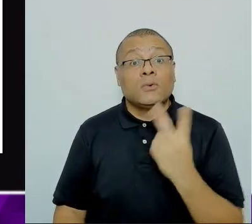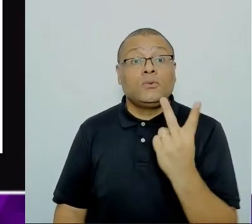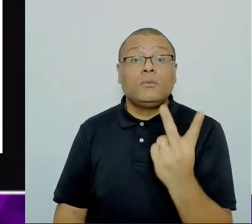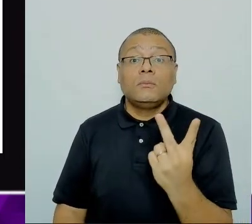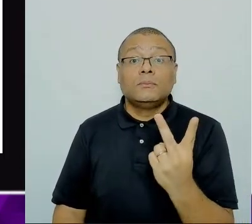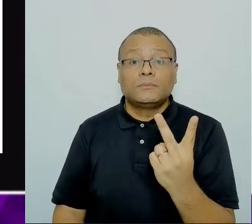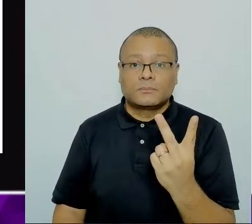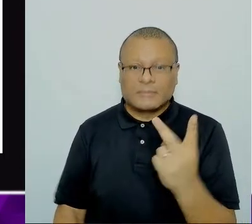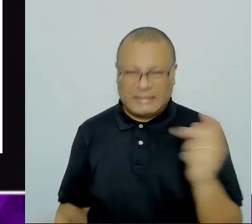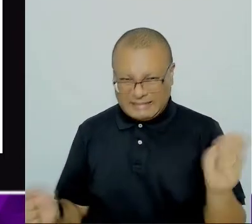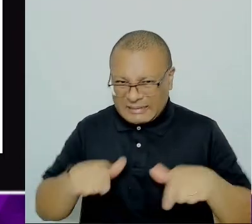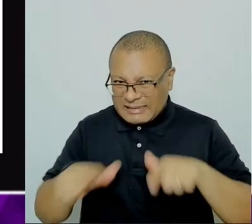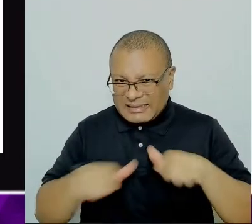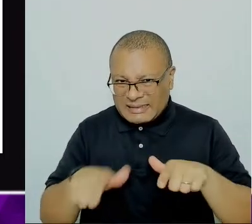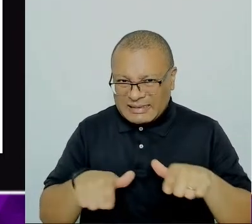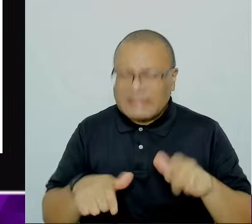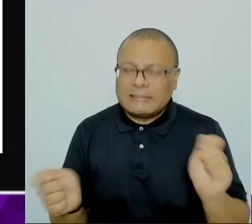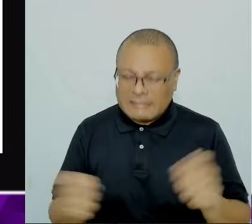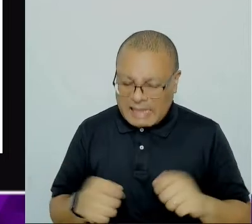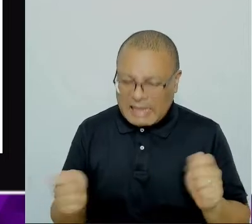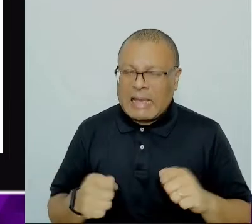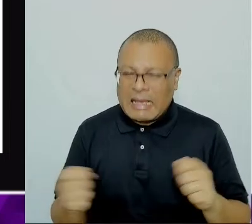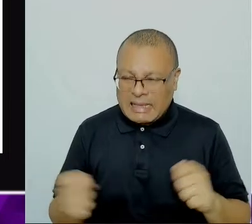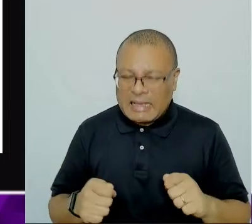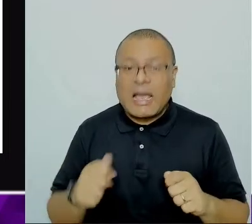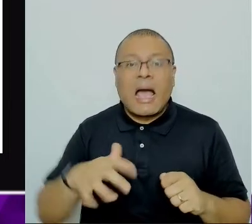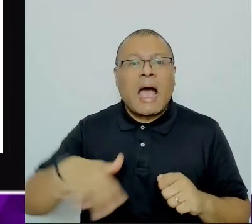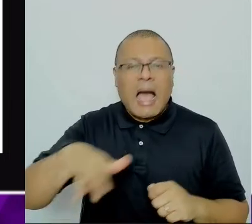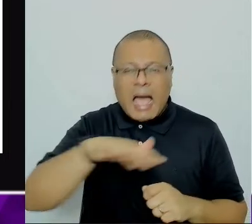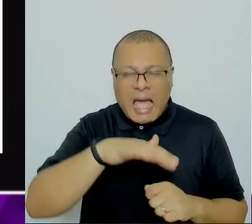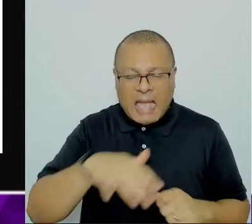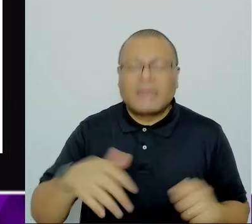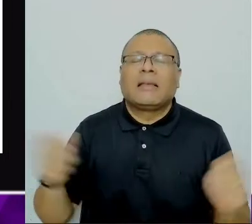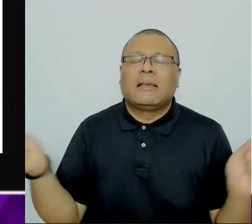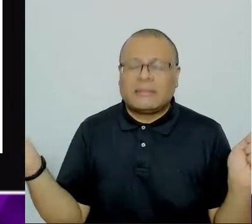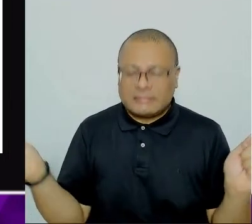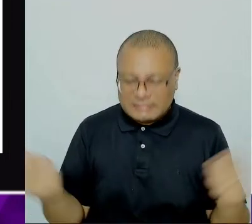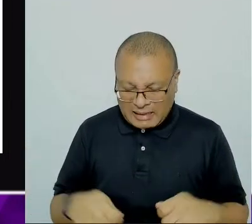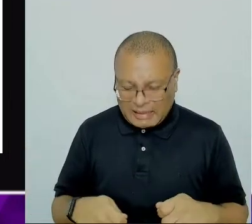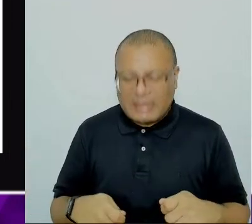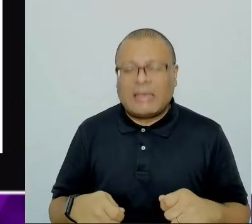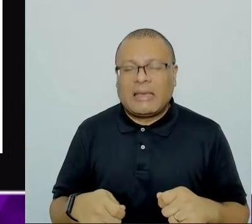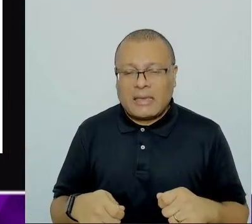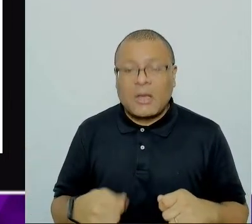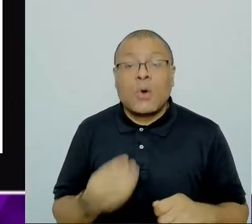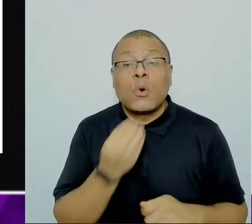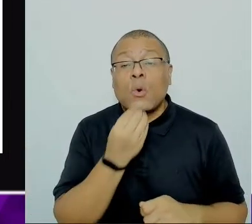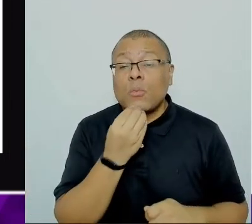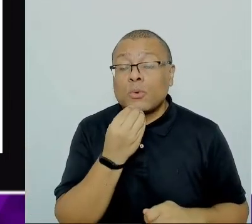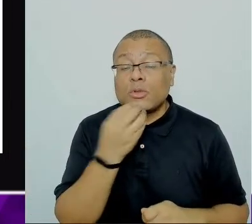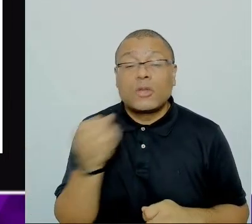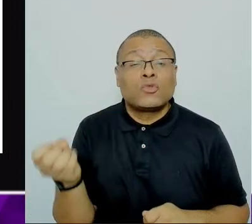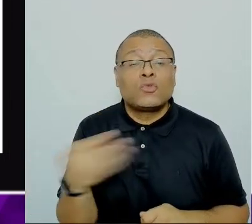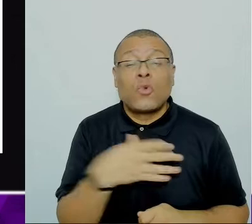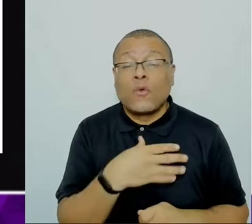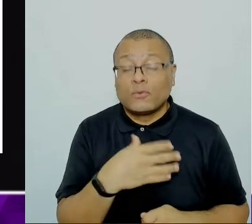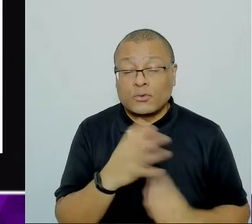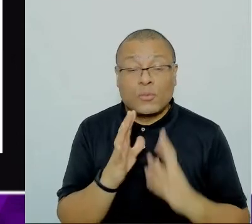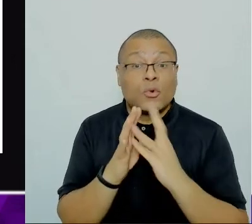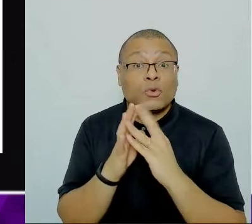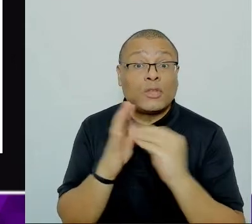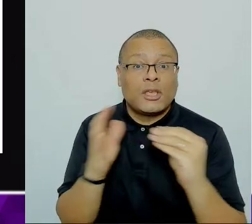para se trabalhar com os dois lados. Tem mercado sim para os bancos estabelecidos, como tem espaço para novos players e fintechs